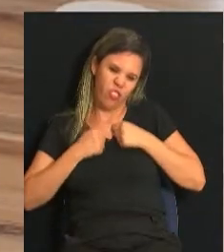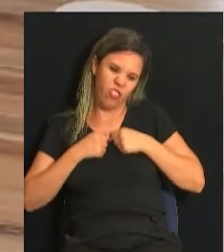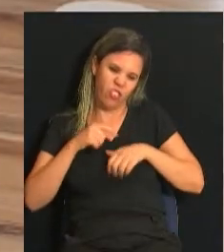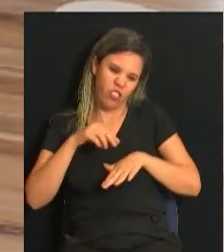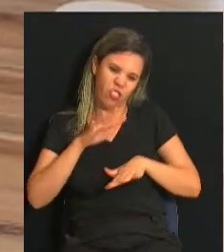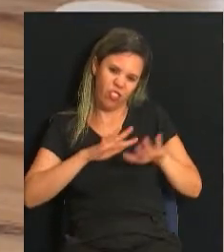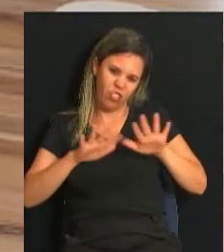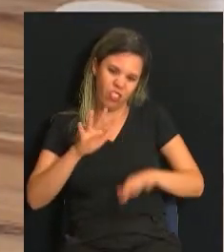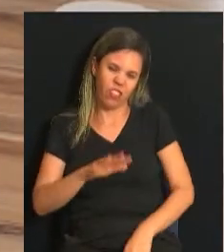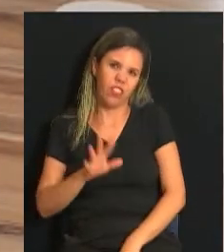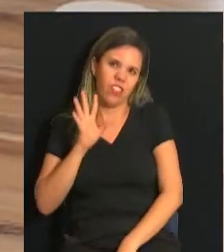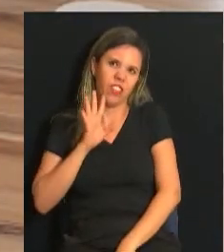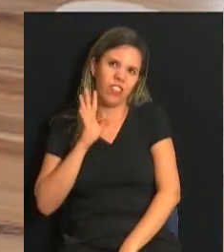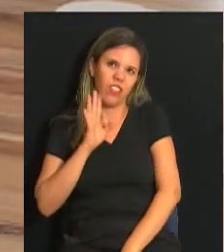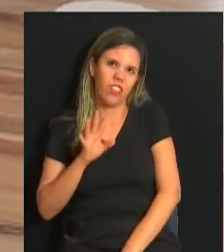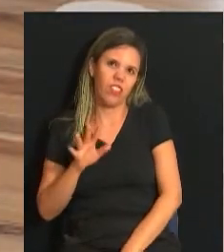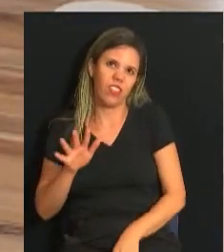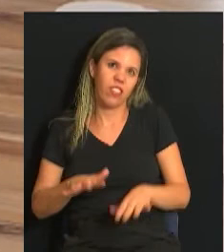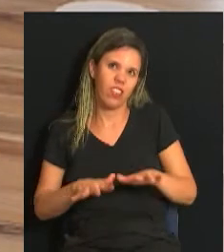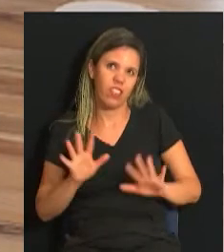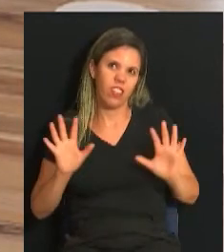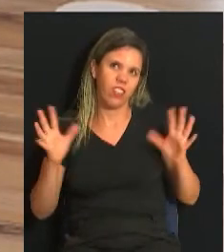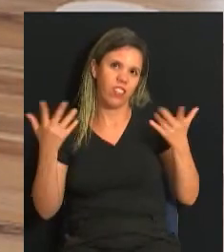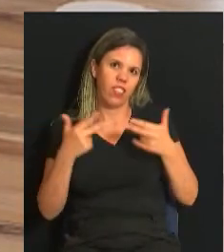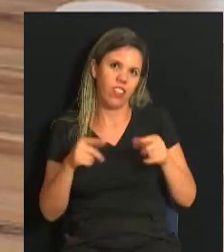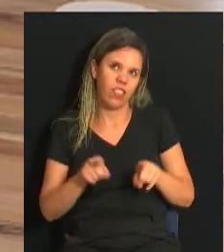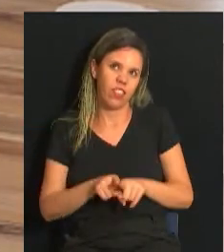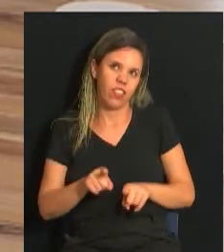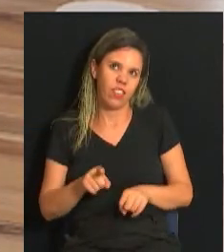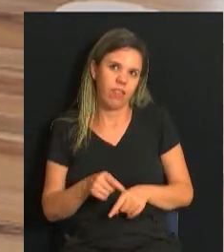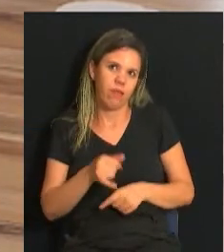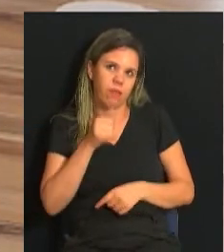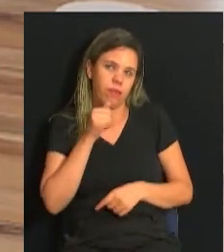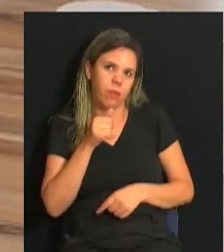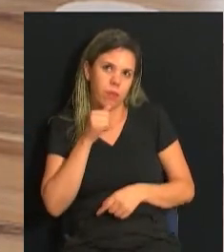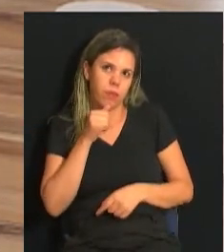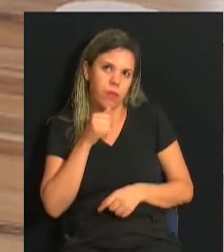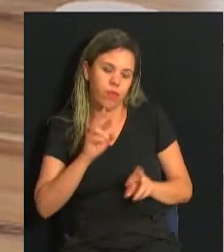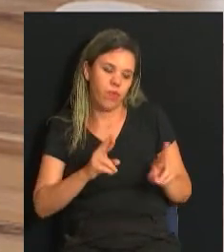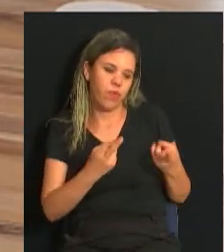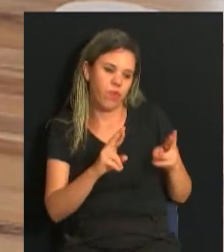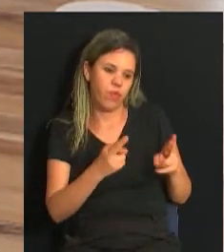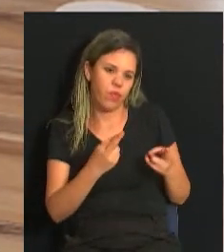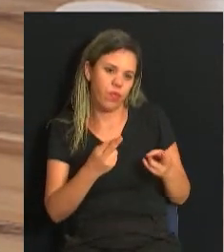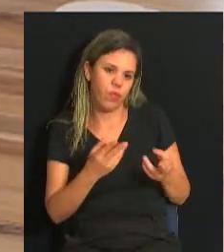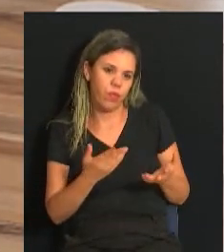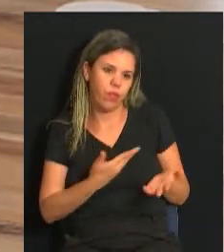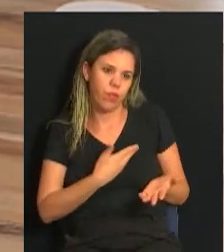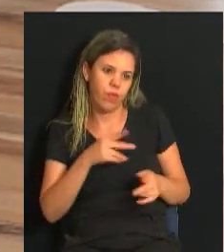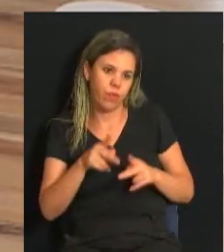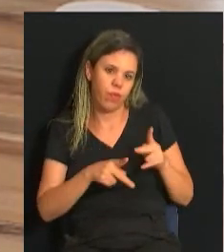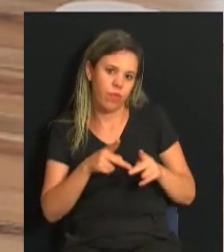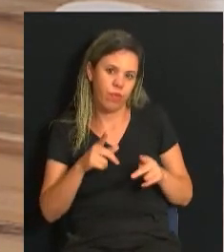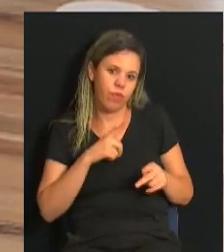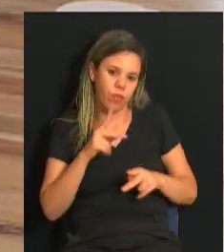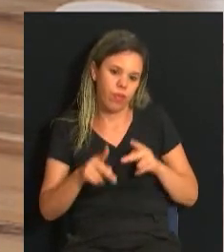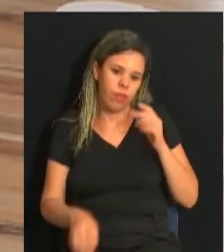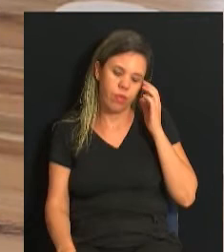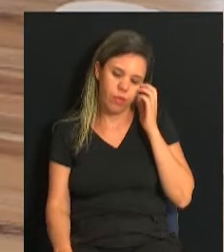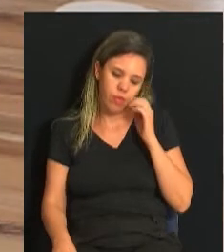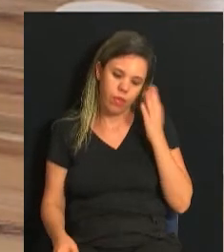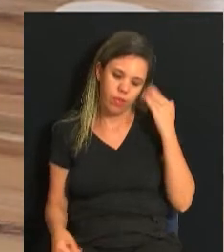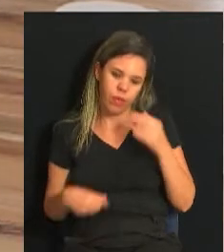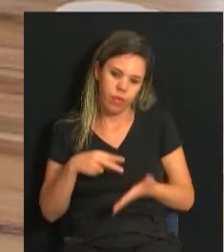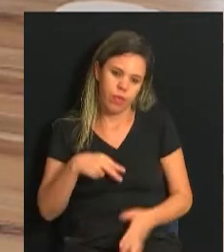é legal mas você tá no olho aí o link o churrasco com a galera se tem gente que sabe dançar